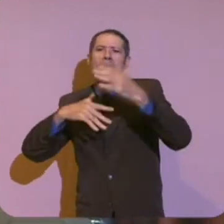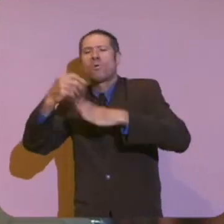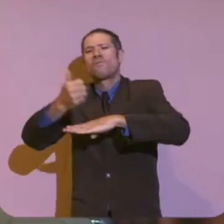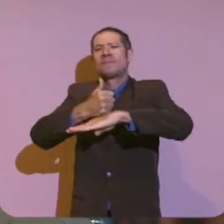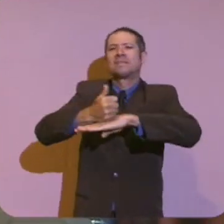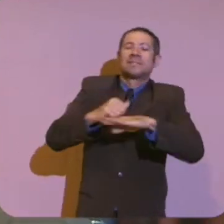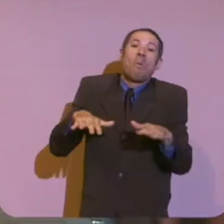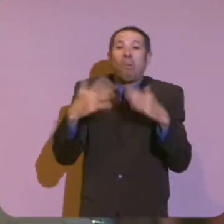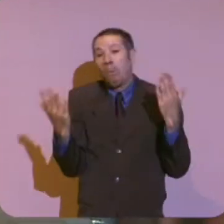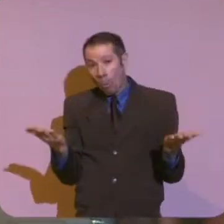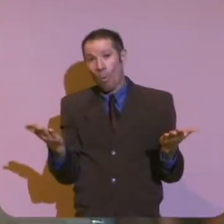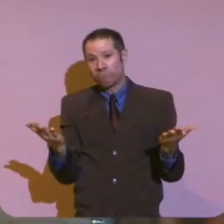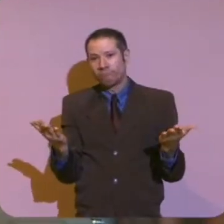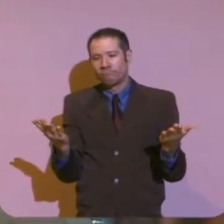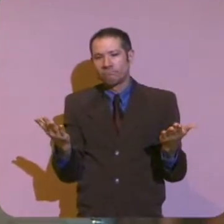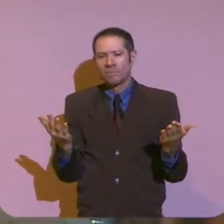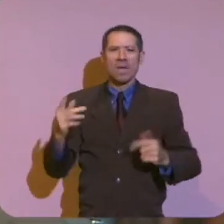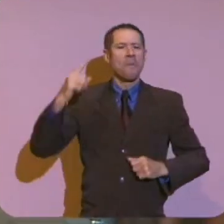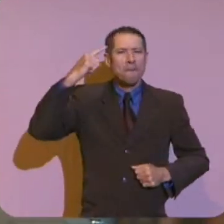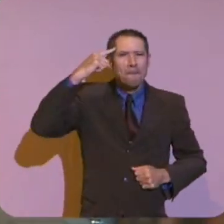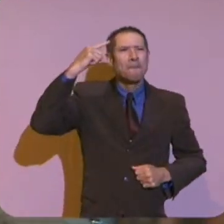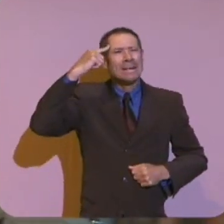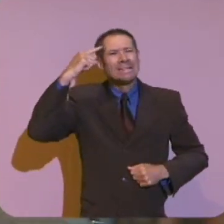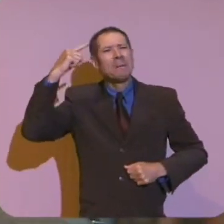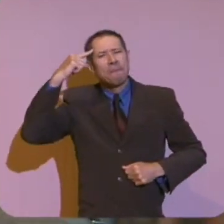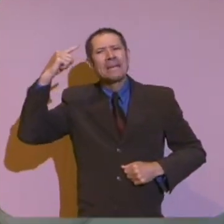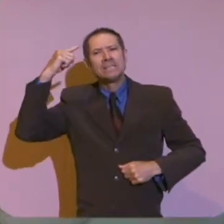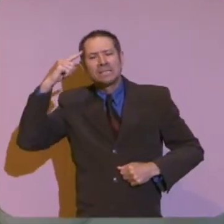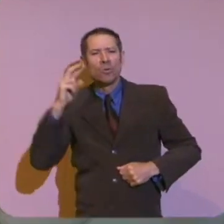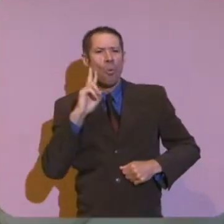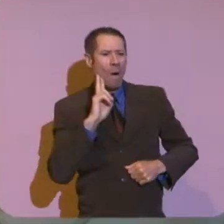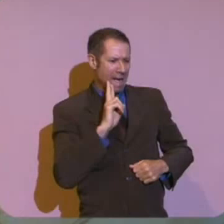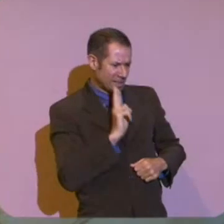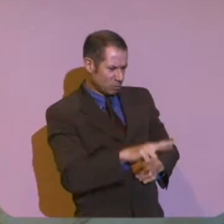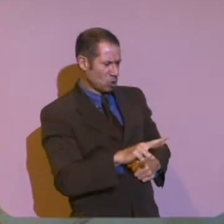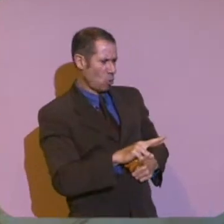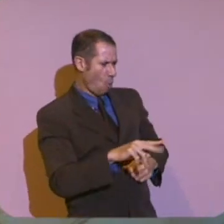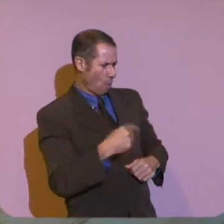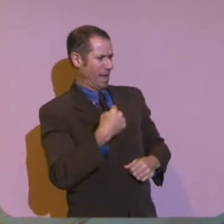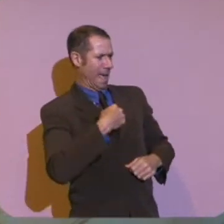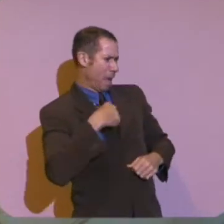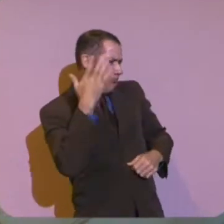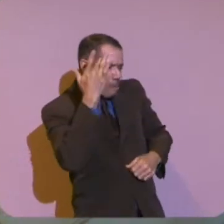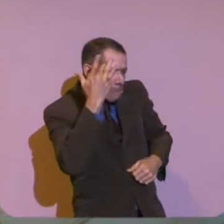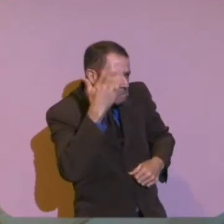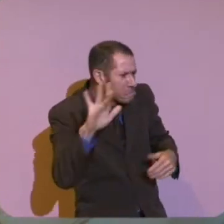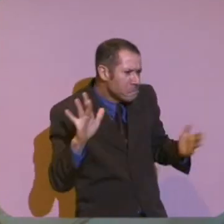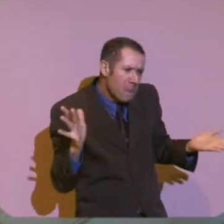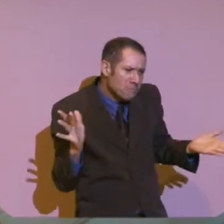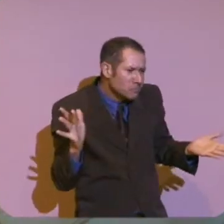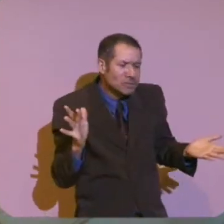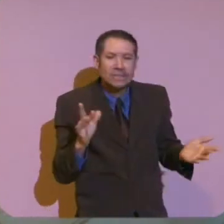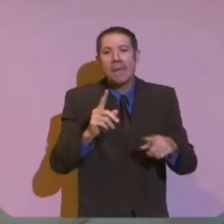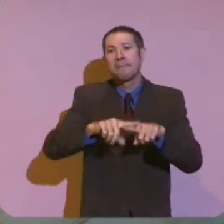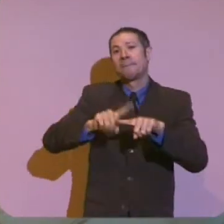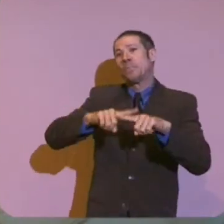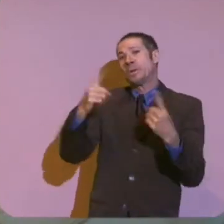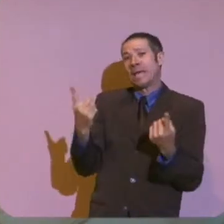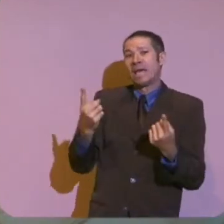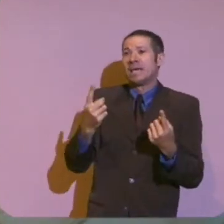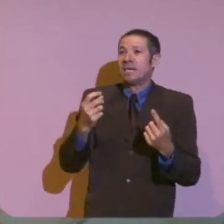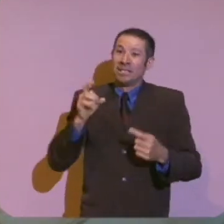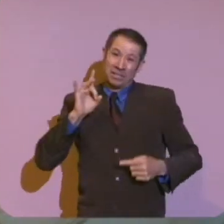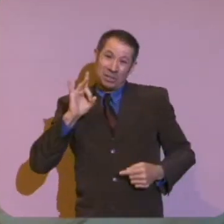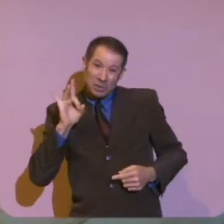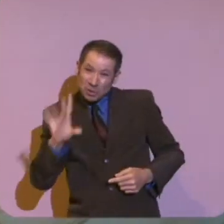profissão eu teria? E eu fiquei pensando e respondi para o garoto, falei, olha, eu não sei, porque eu acho que eu só